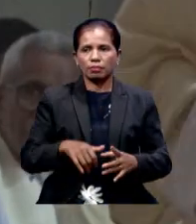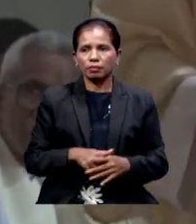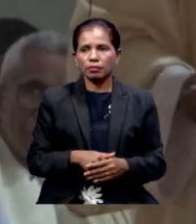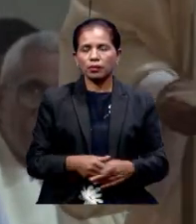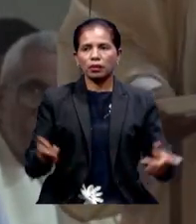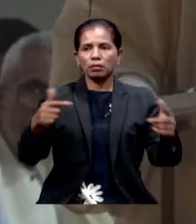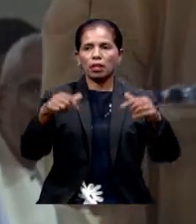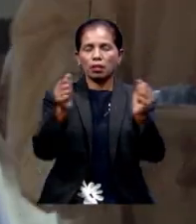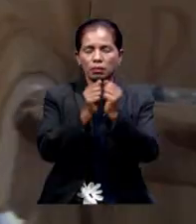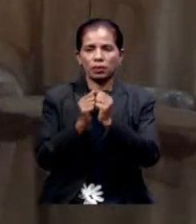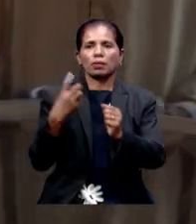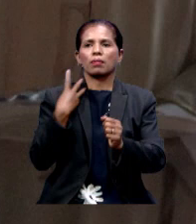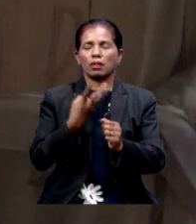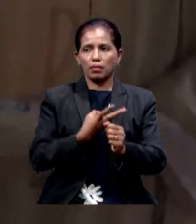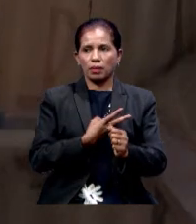mai hamut guami